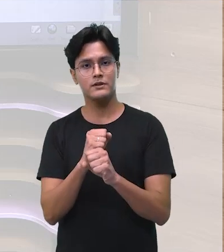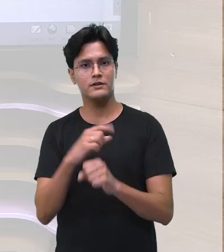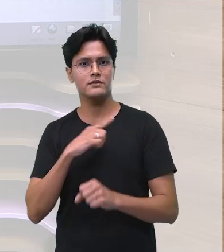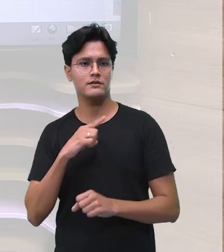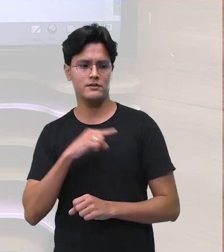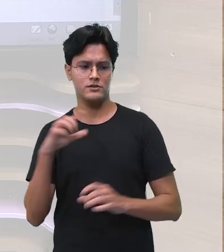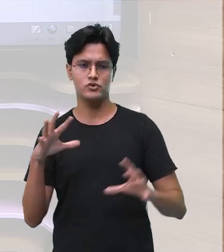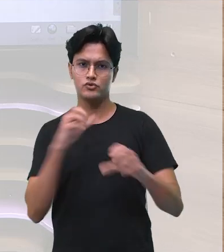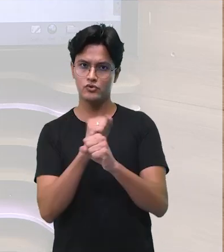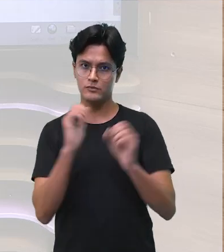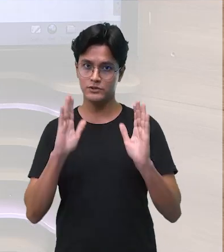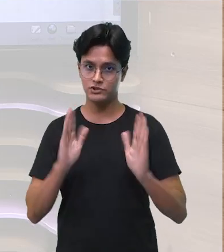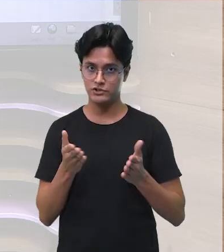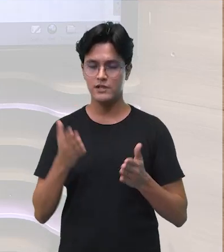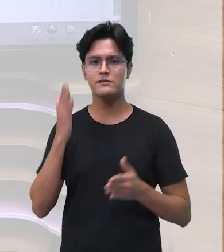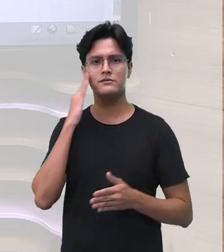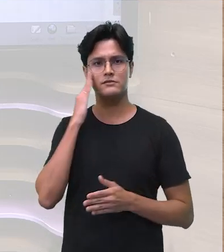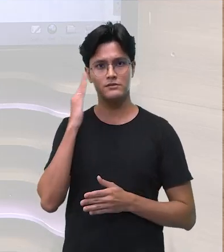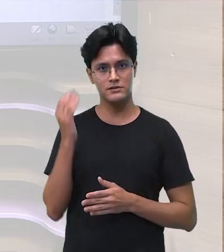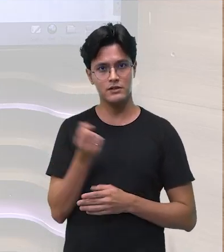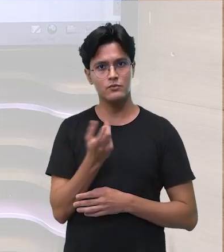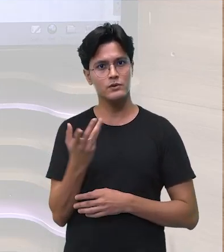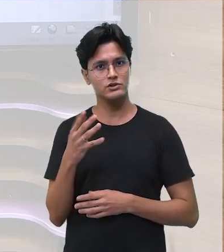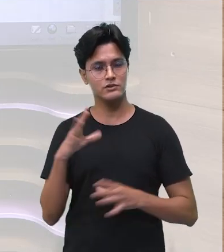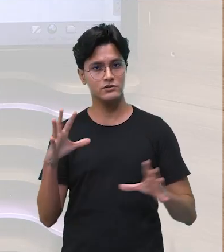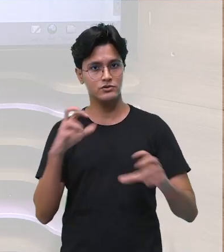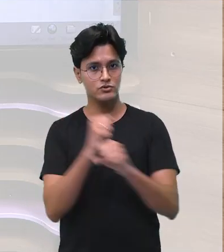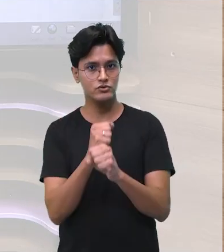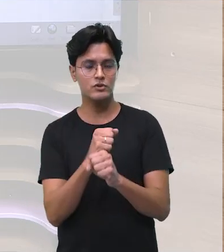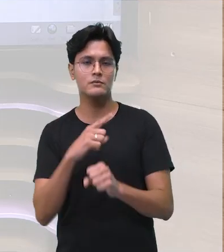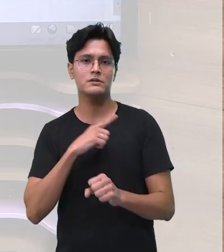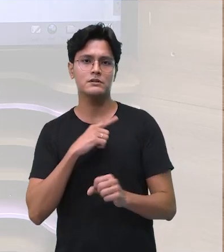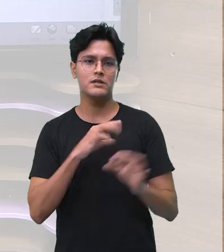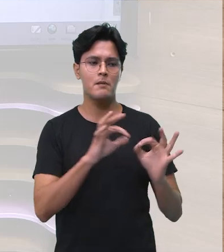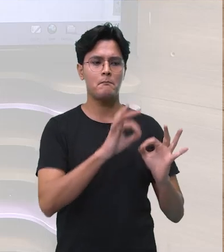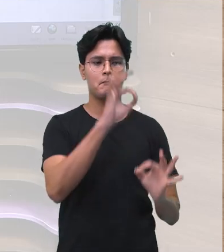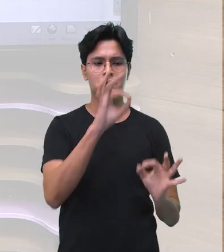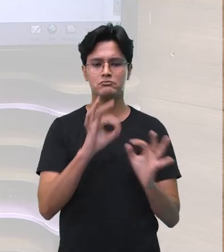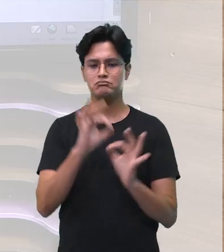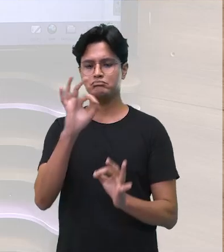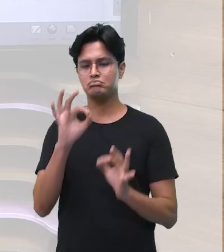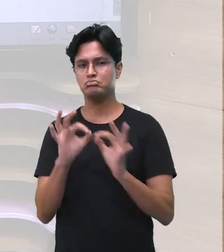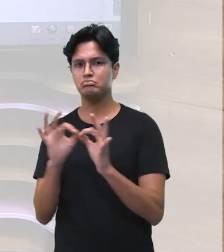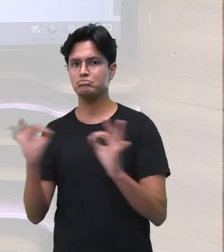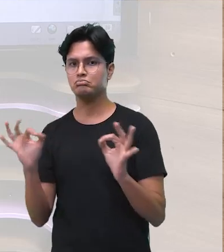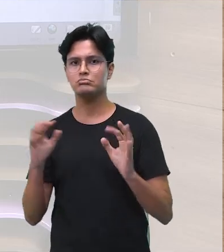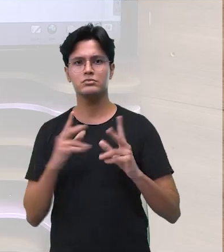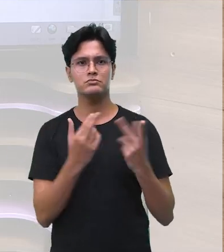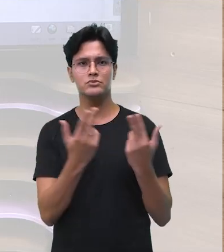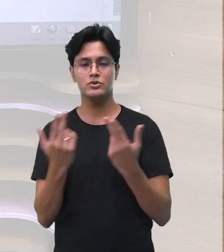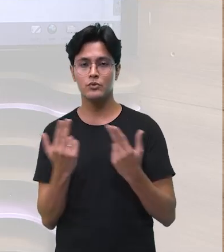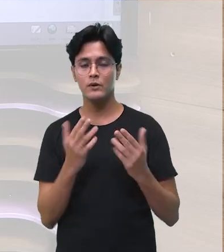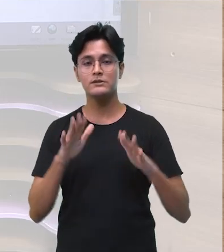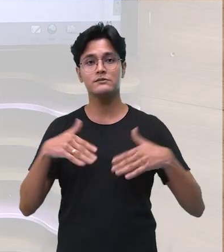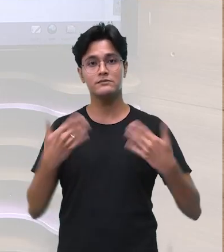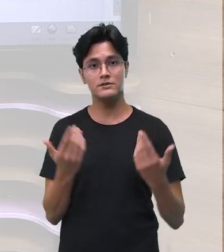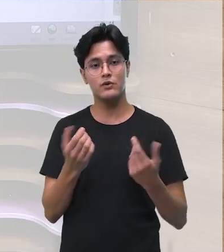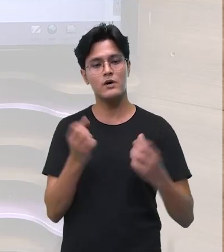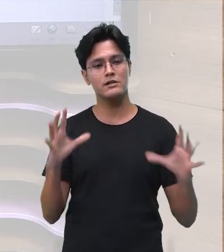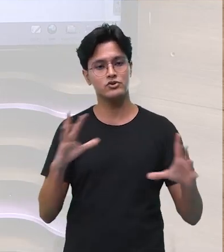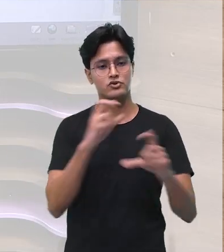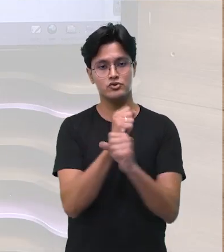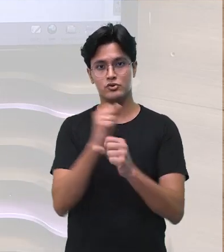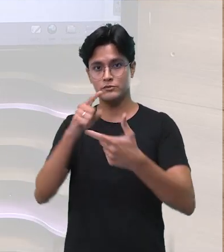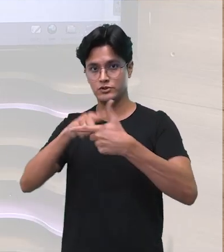de todos eles e eles todos têm a mesma medida, então eu pego a soma e divido pela quantidade deles.